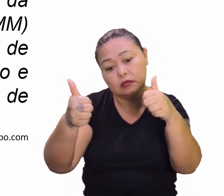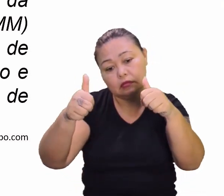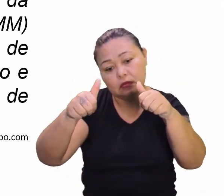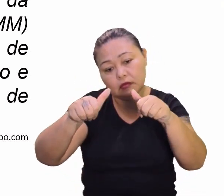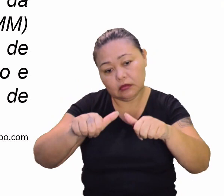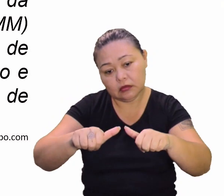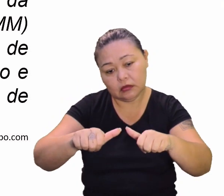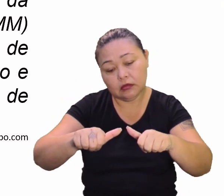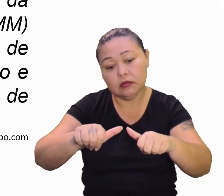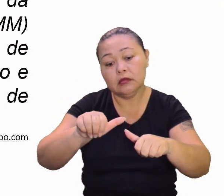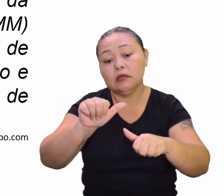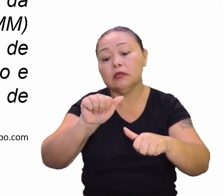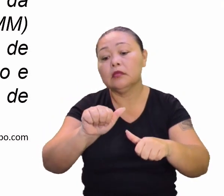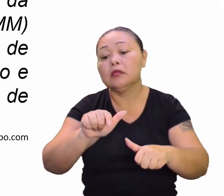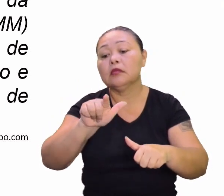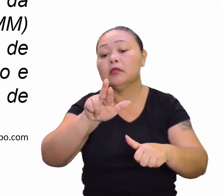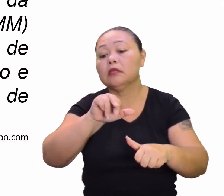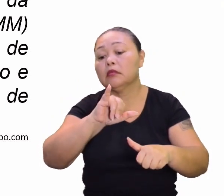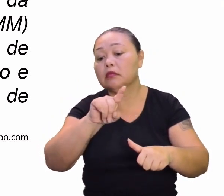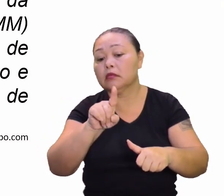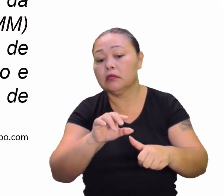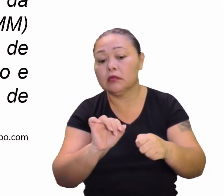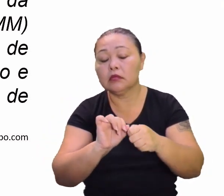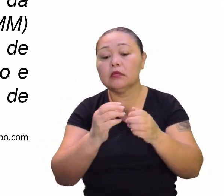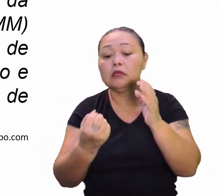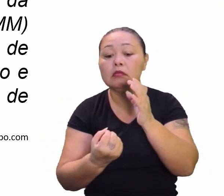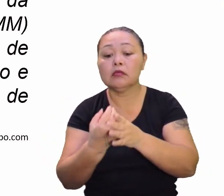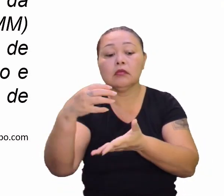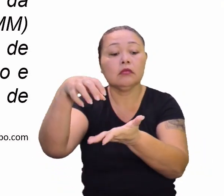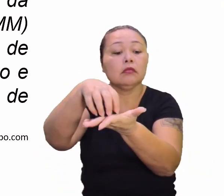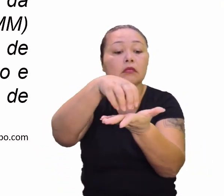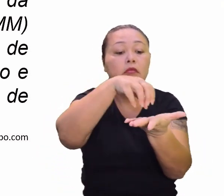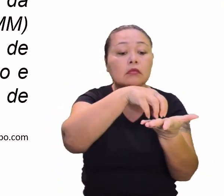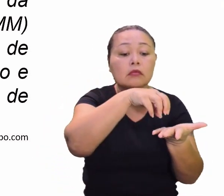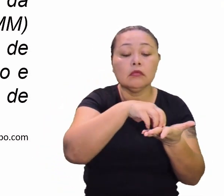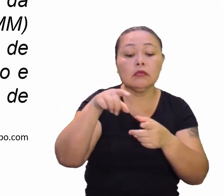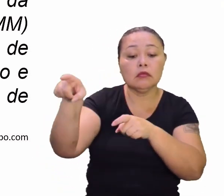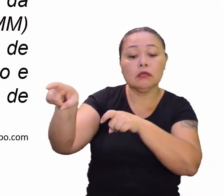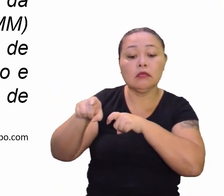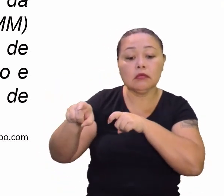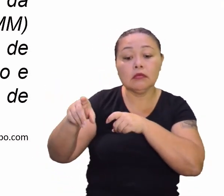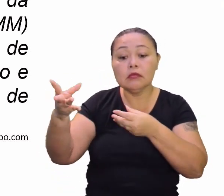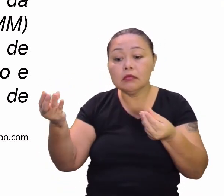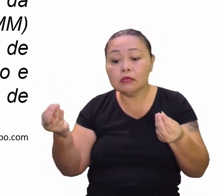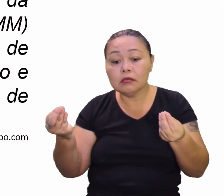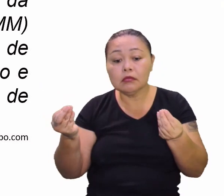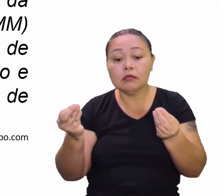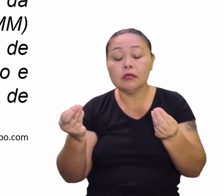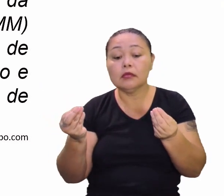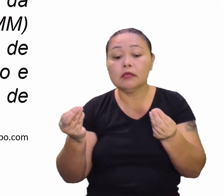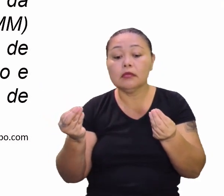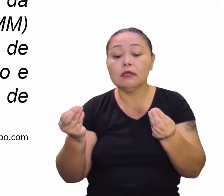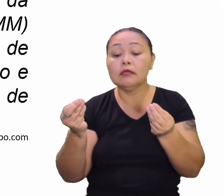decair. Aloysio criou núcleos de colonização agrícolas para